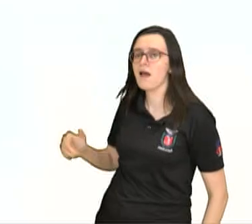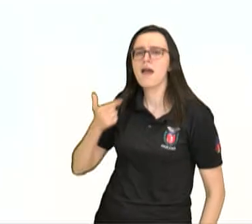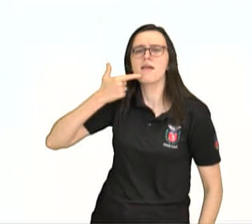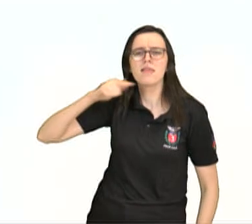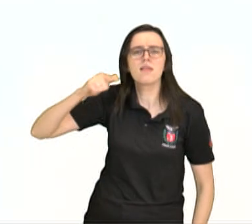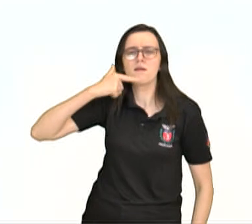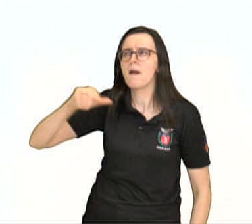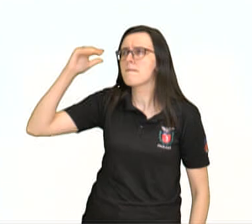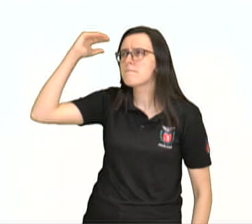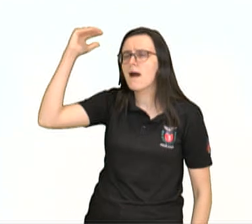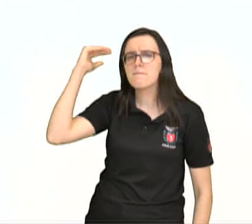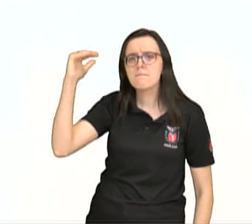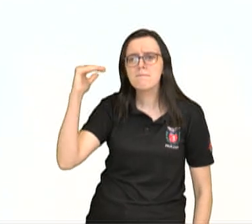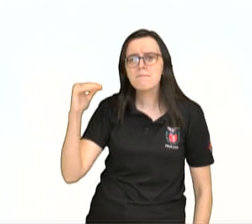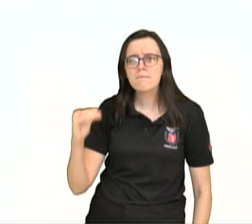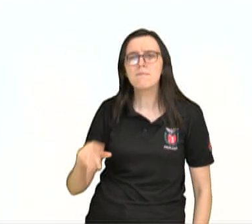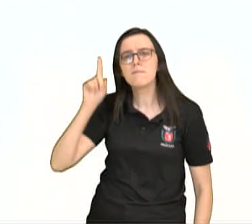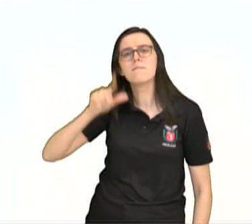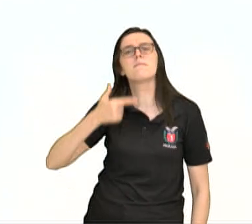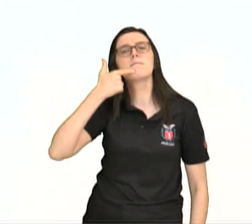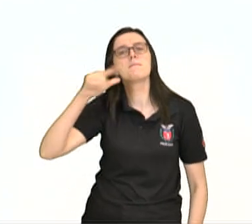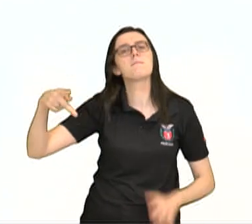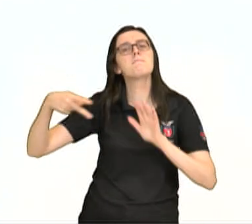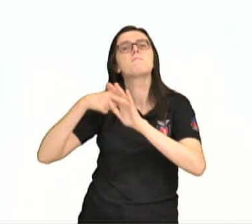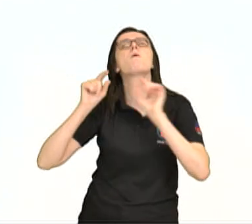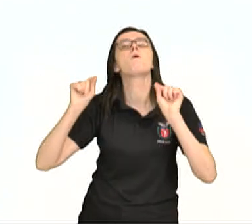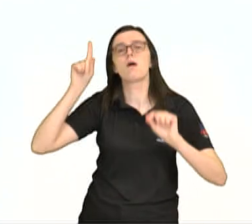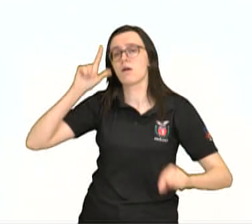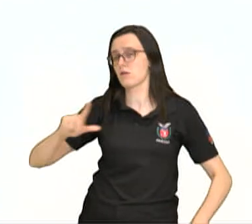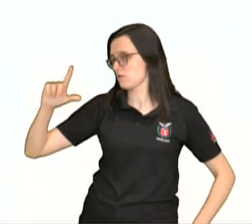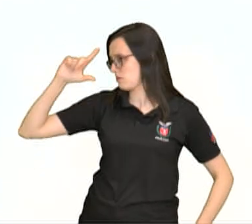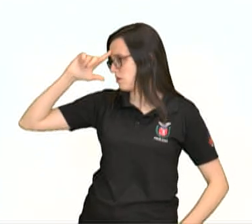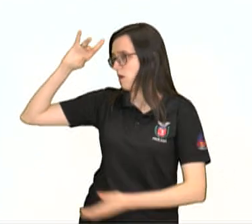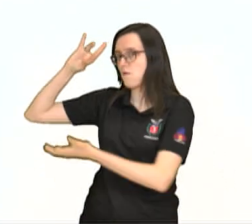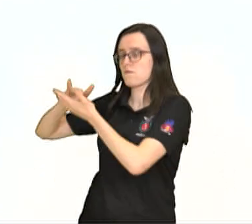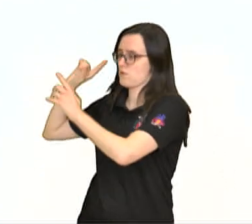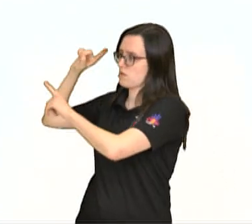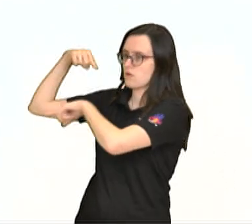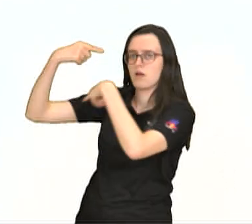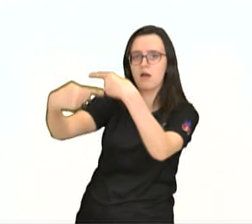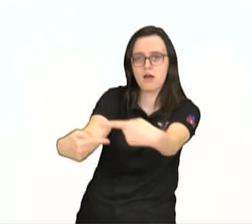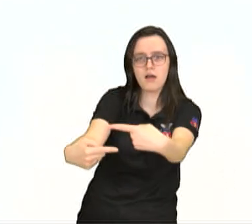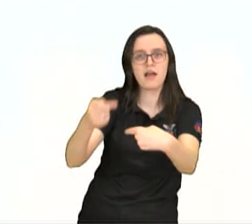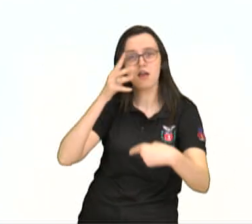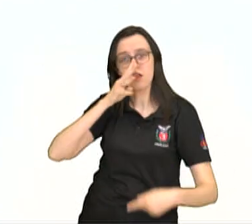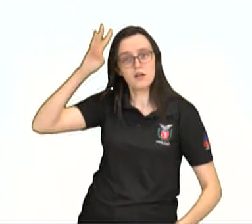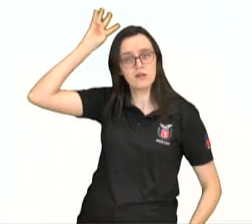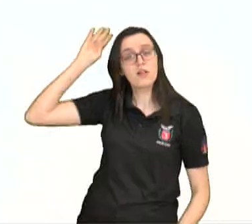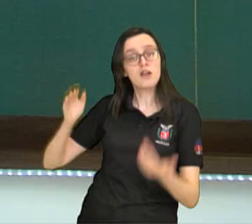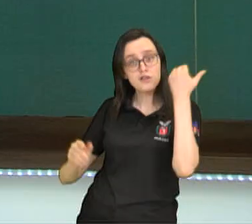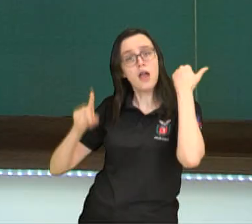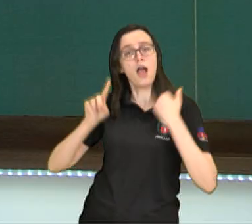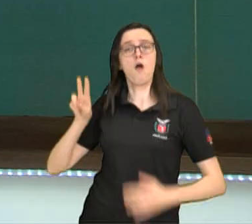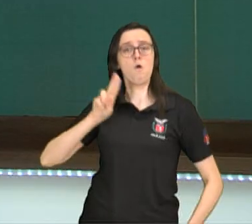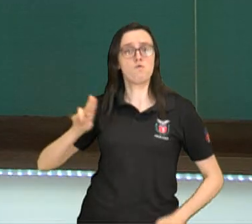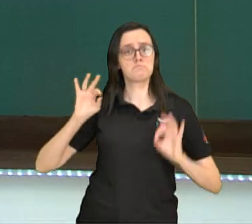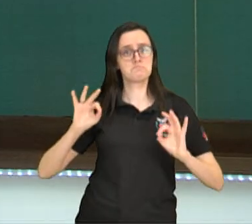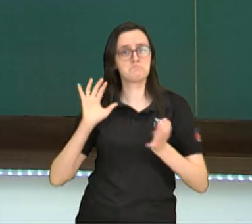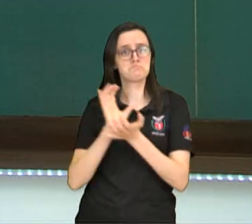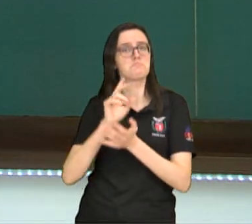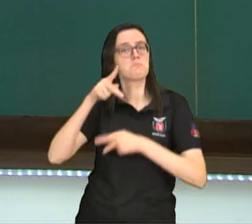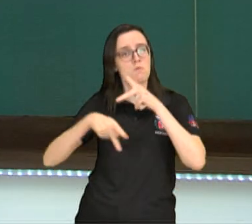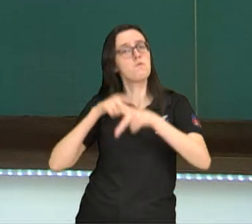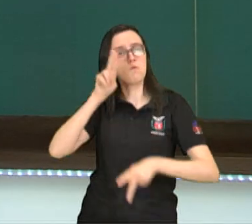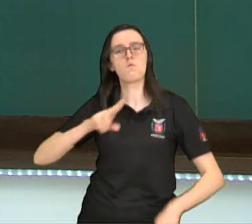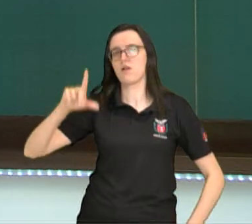são todas línguas, né, derivadas da língua oficial dos romanos, que era o latim.